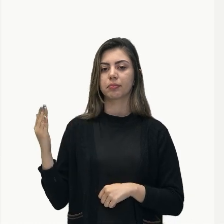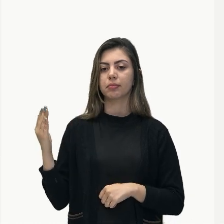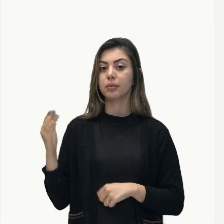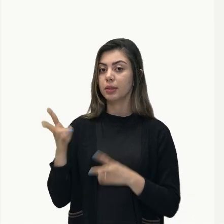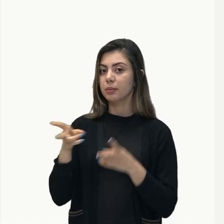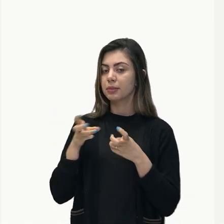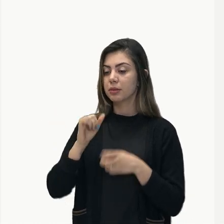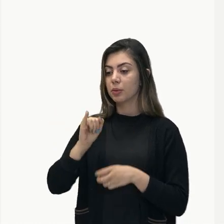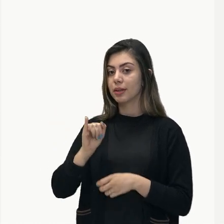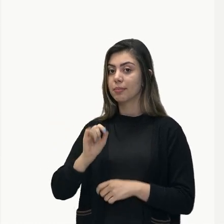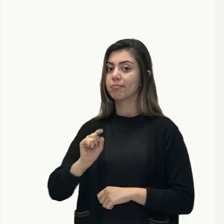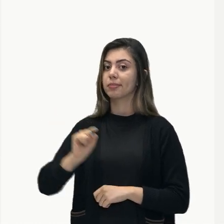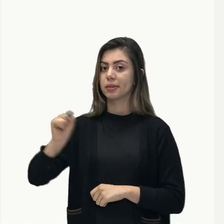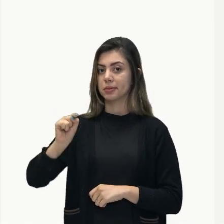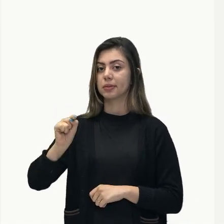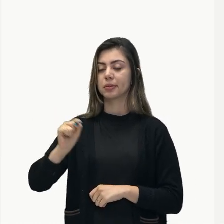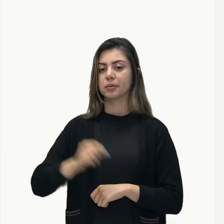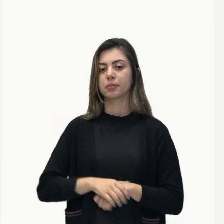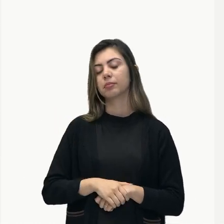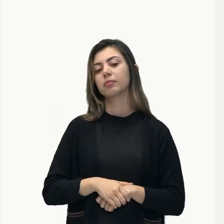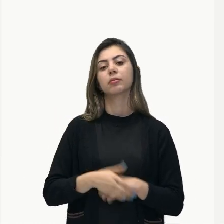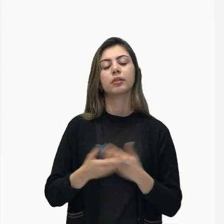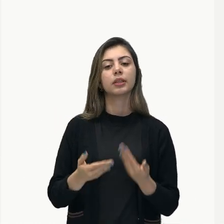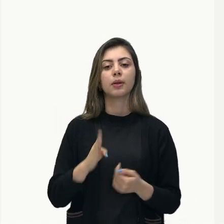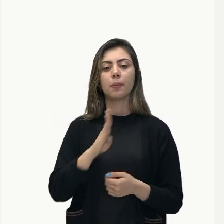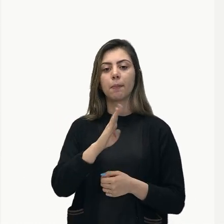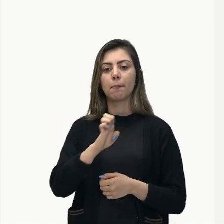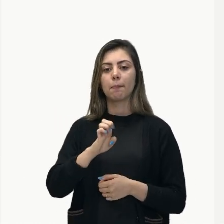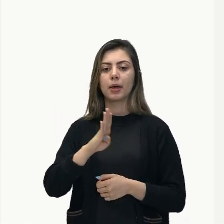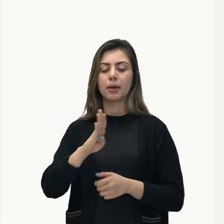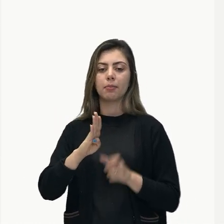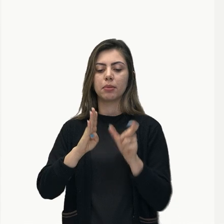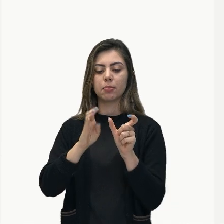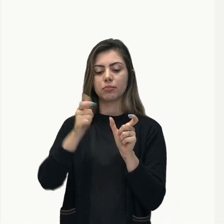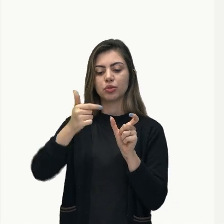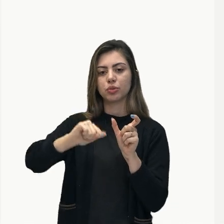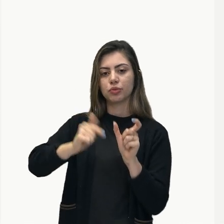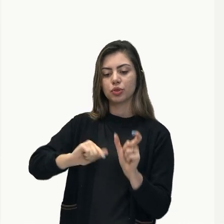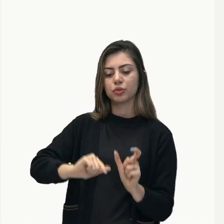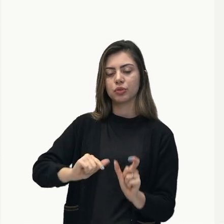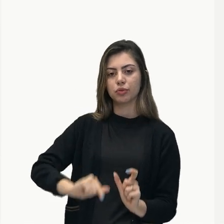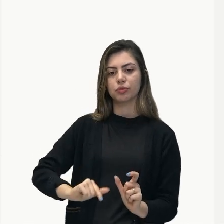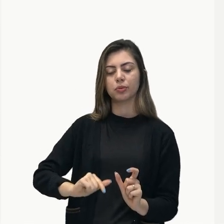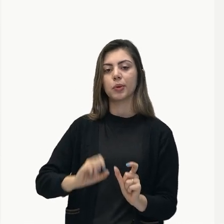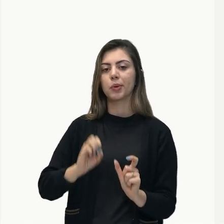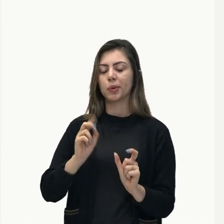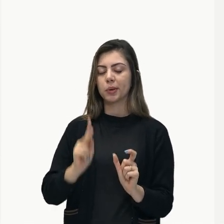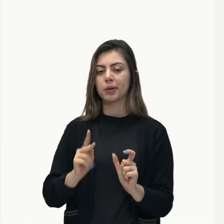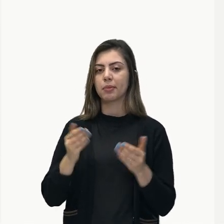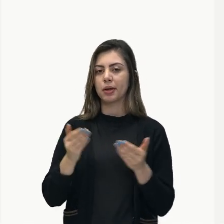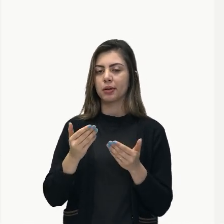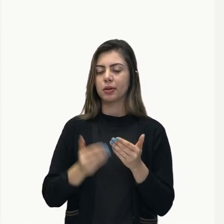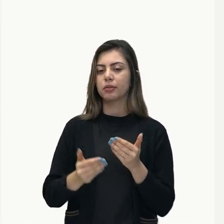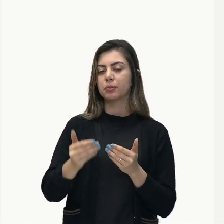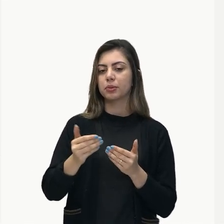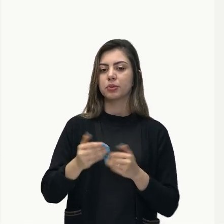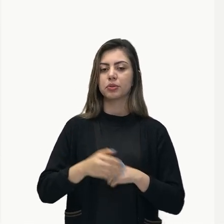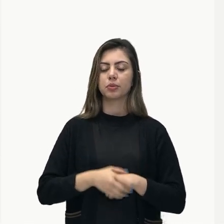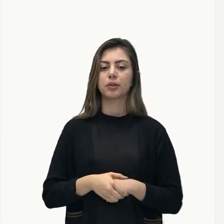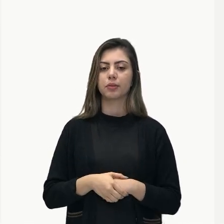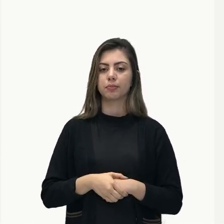acento, pessoal. A raiz, ela vai se repetir. Então, ok. Vamos, então, continuar a conjugação.